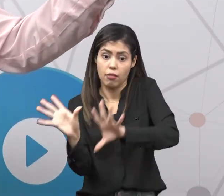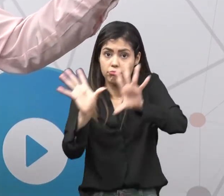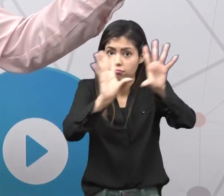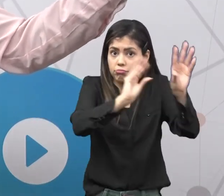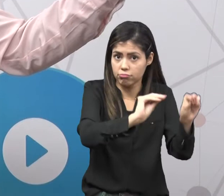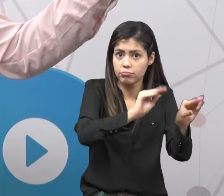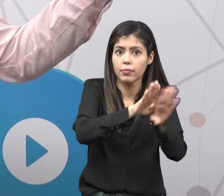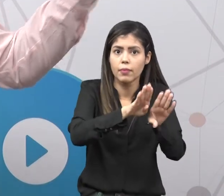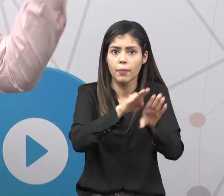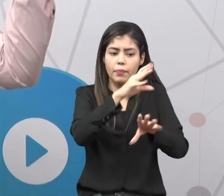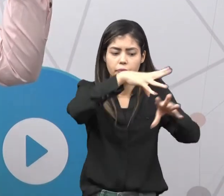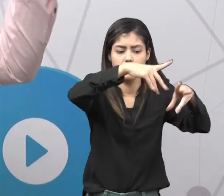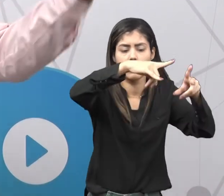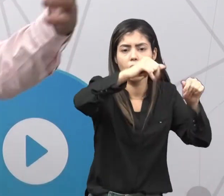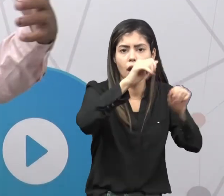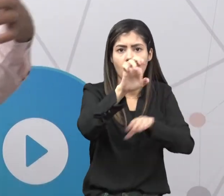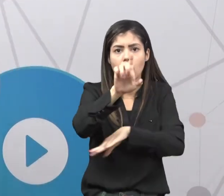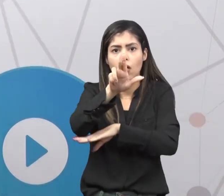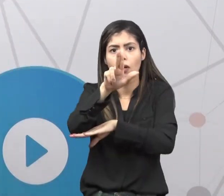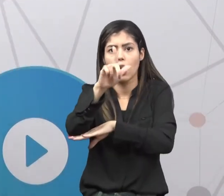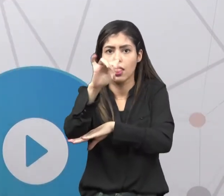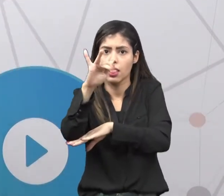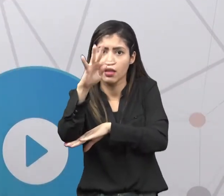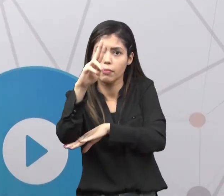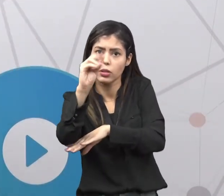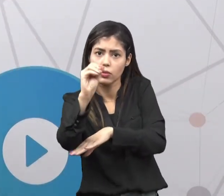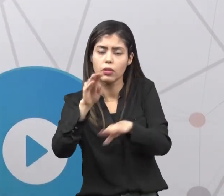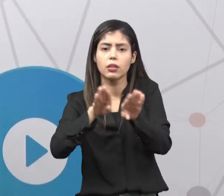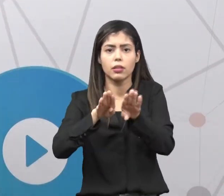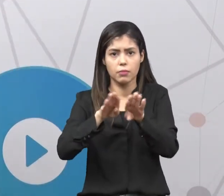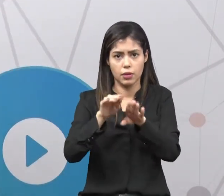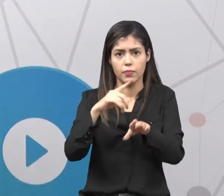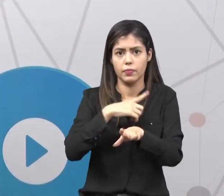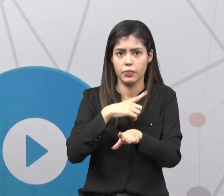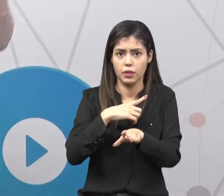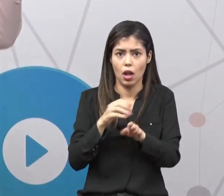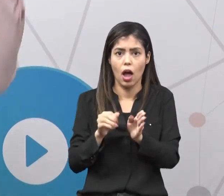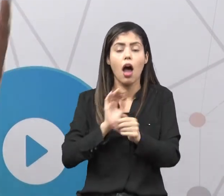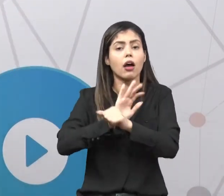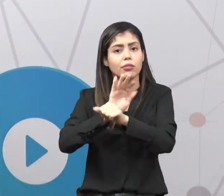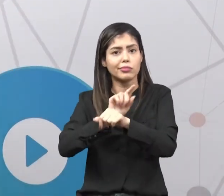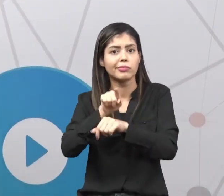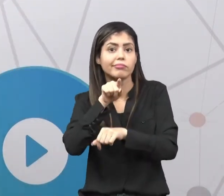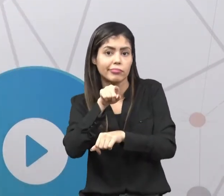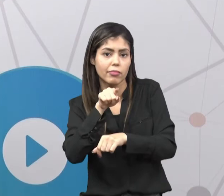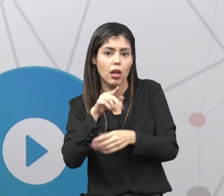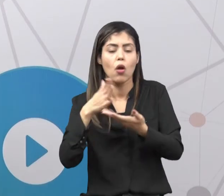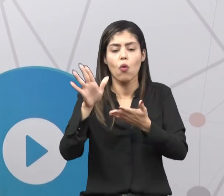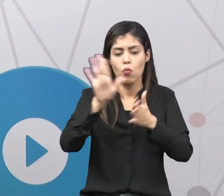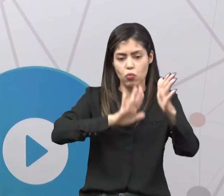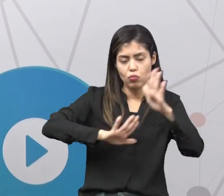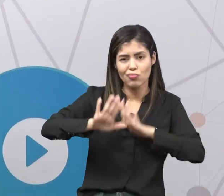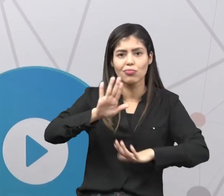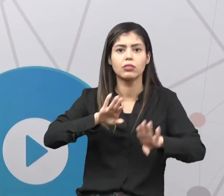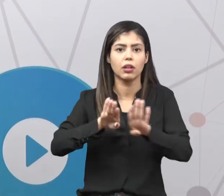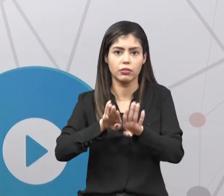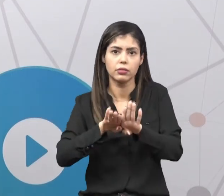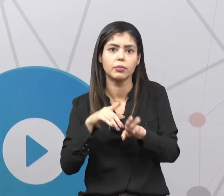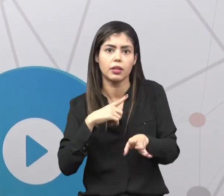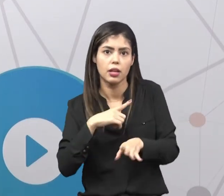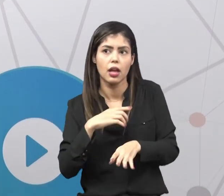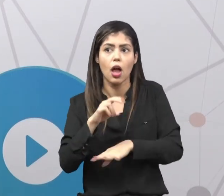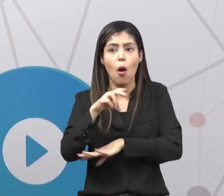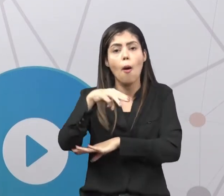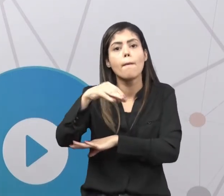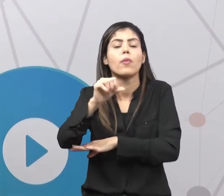além de você estar plantando um plantio de eucalipto que vai fornecer aí uma preservação do meio ambiente, então isso nós chamamos de plantio